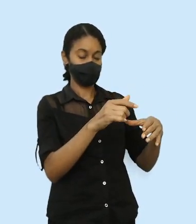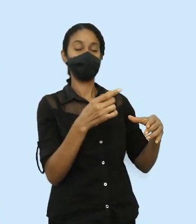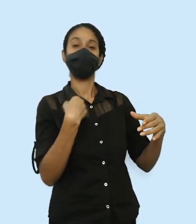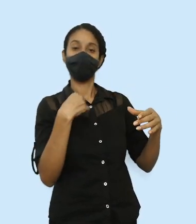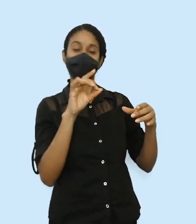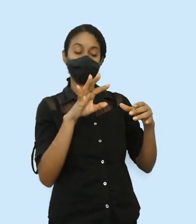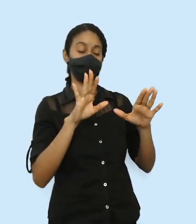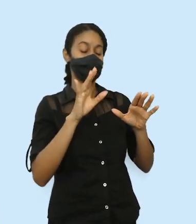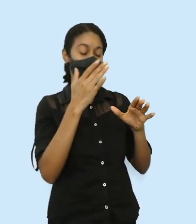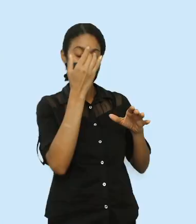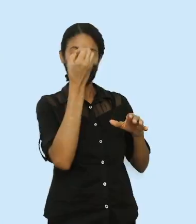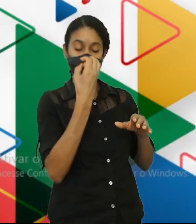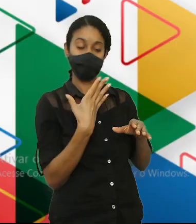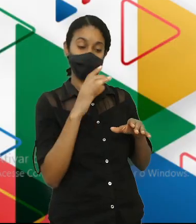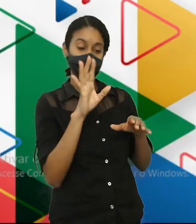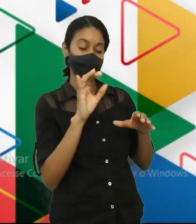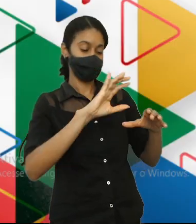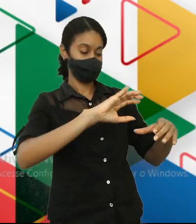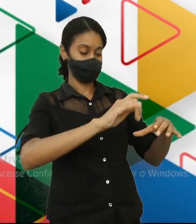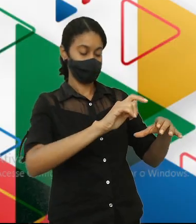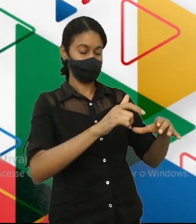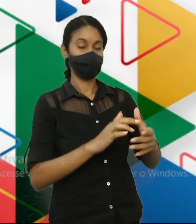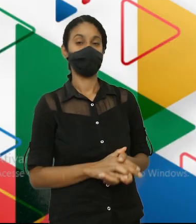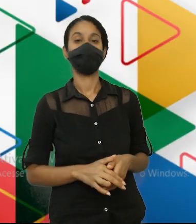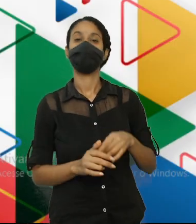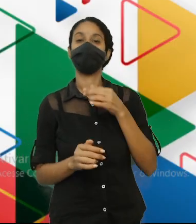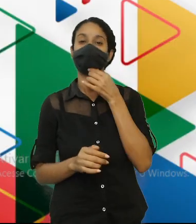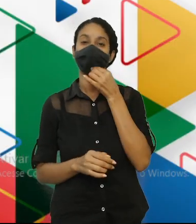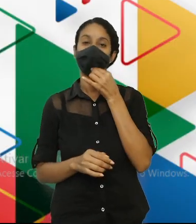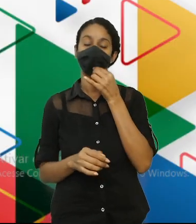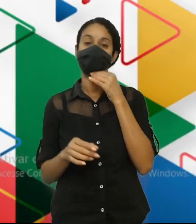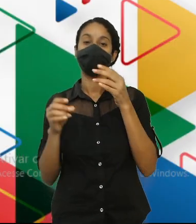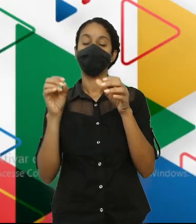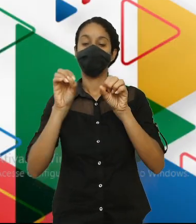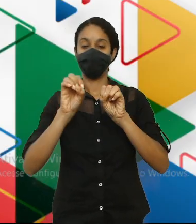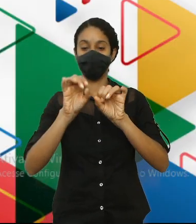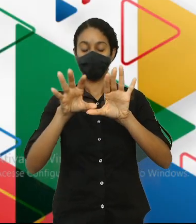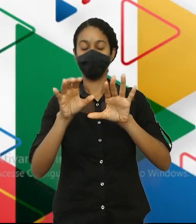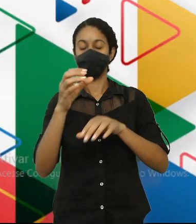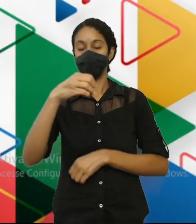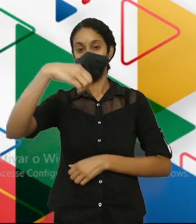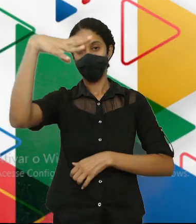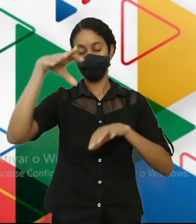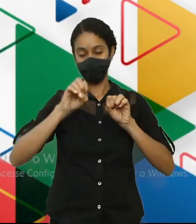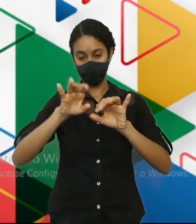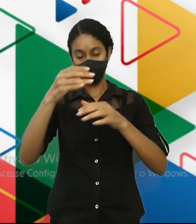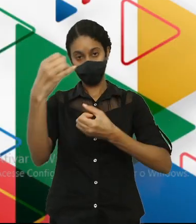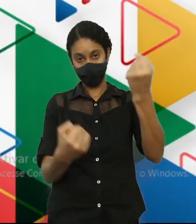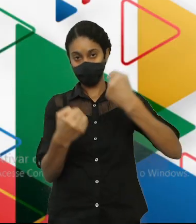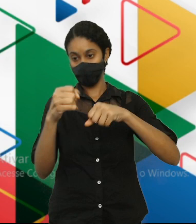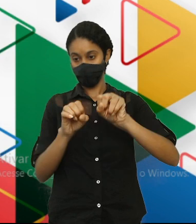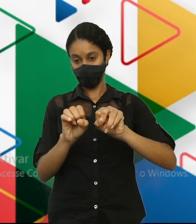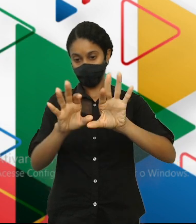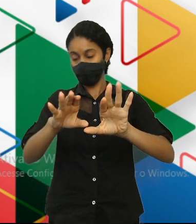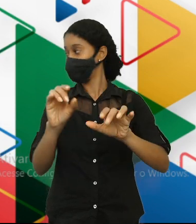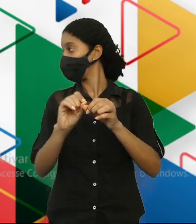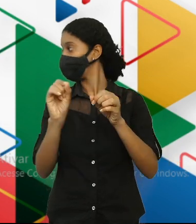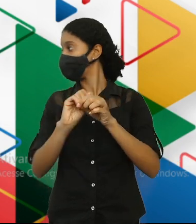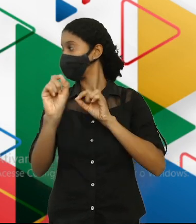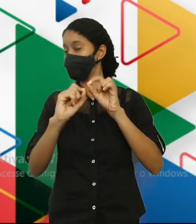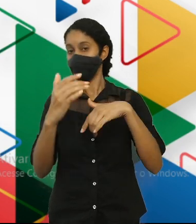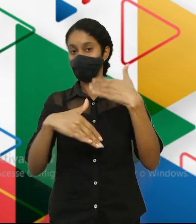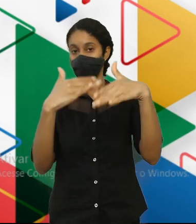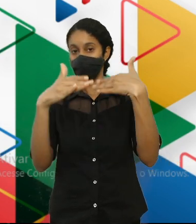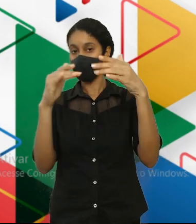Quando alguém colocava os faróis nos automóveis na indústria automobilística, faria apenas isso o dia todo sem conhecer os procedimentos das